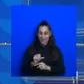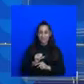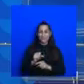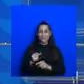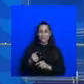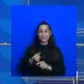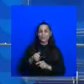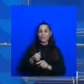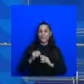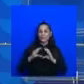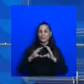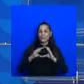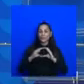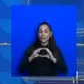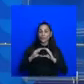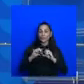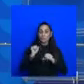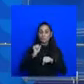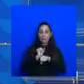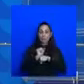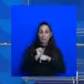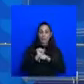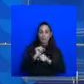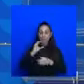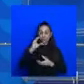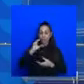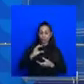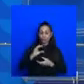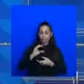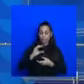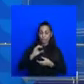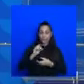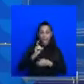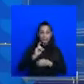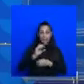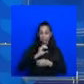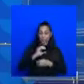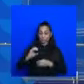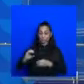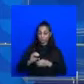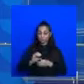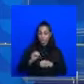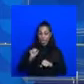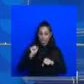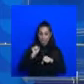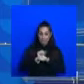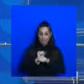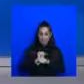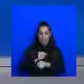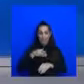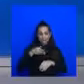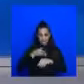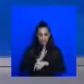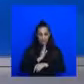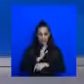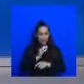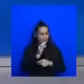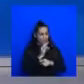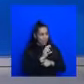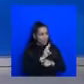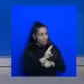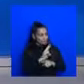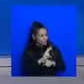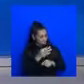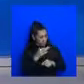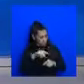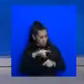dezena 19 ficou ali na base do globo, não desceu no suporte inferior, segue válida. As auditoras confirmam as